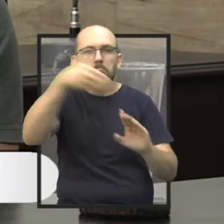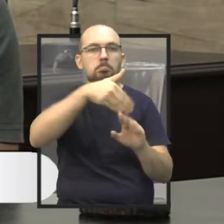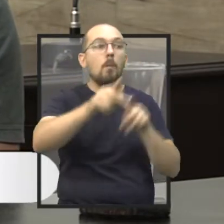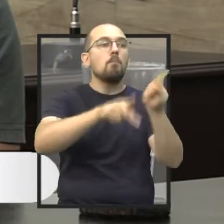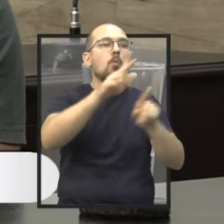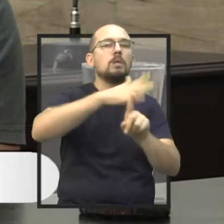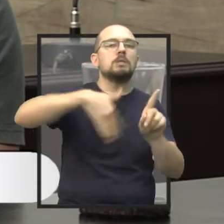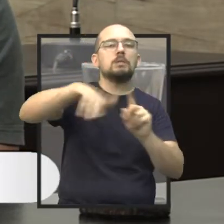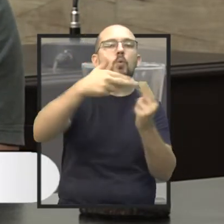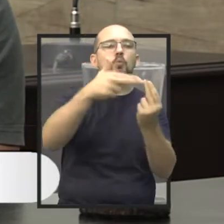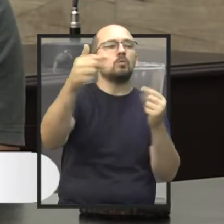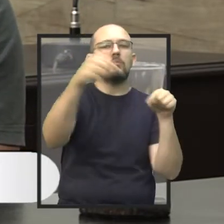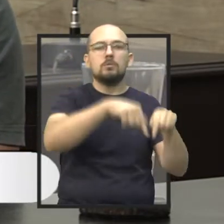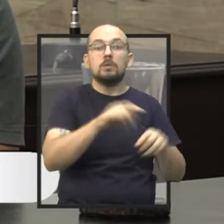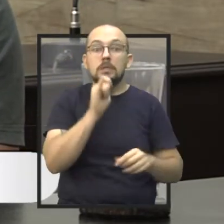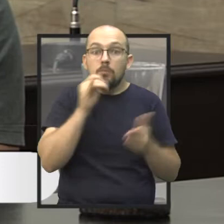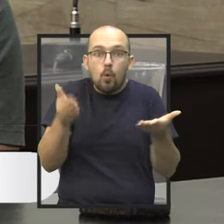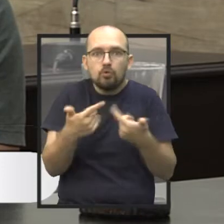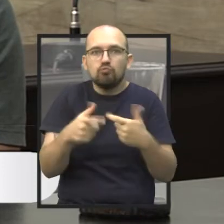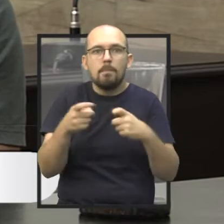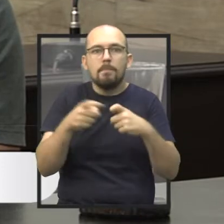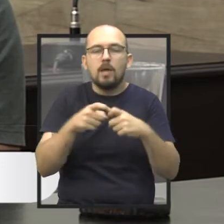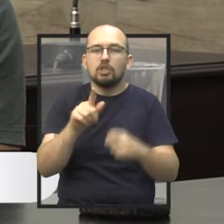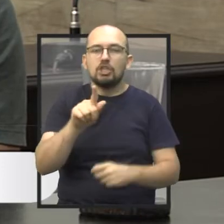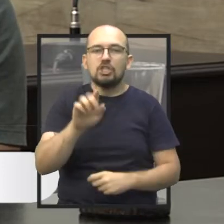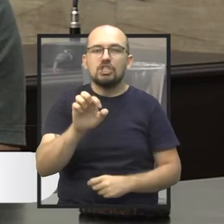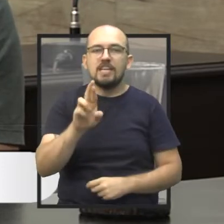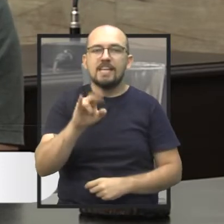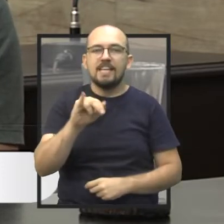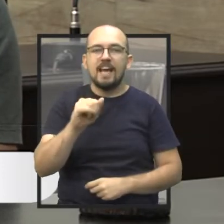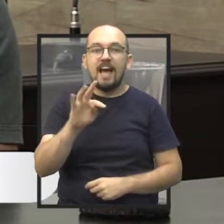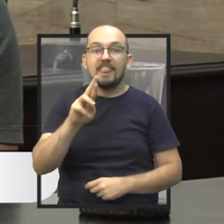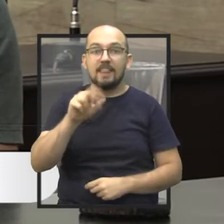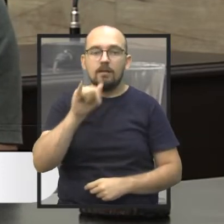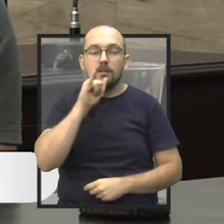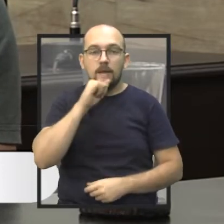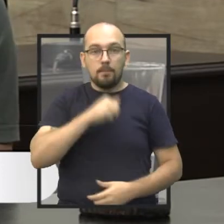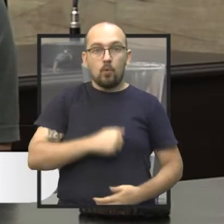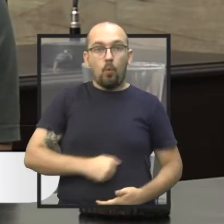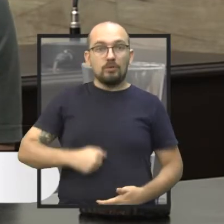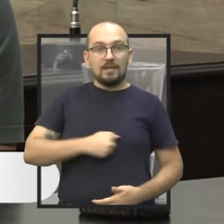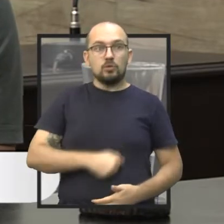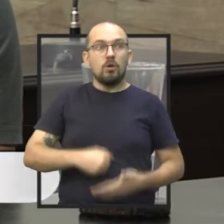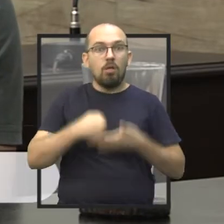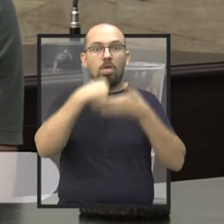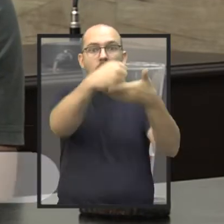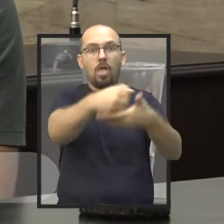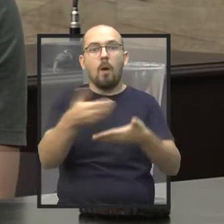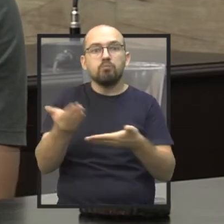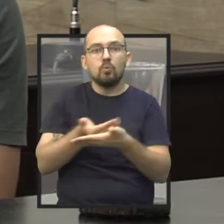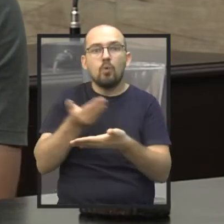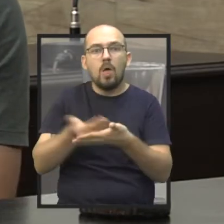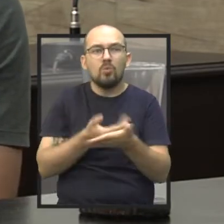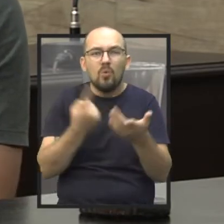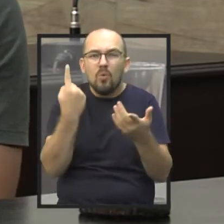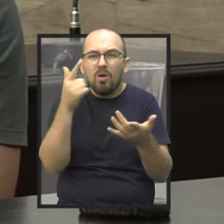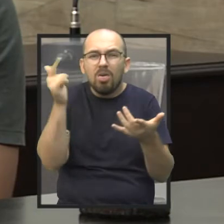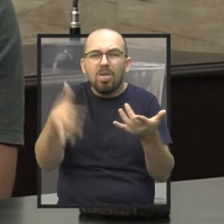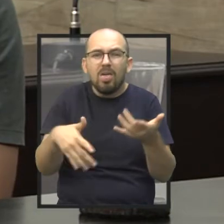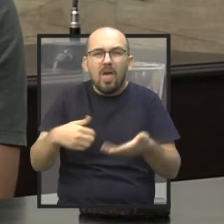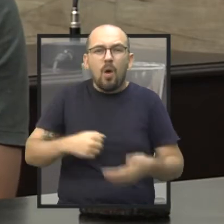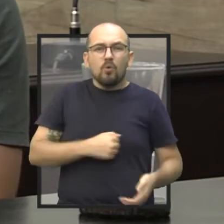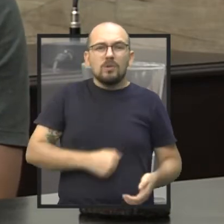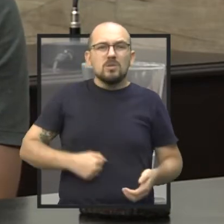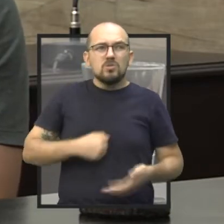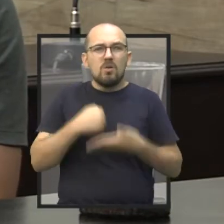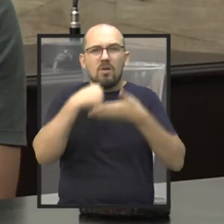população. Hoje a gente não tem geriatra, a gente não tem exames, o ultrassom está indo para Botucatu para fazer um ultrassom. Então, como é que você